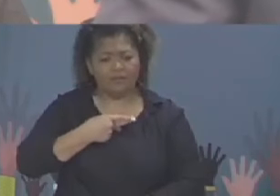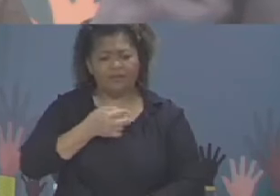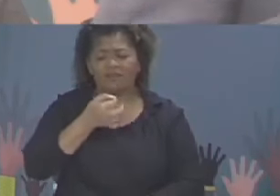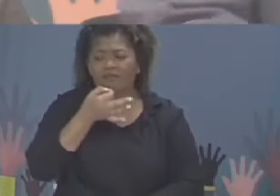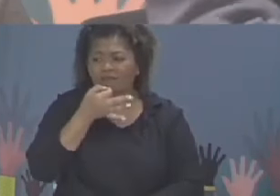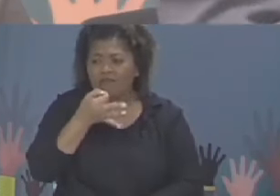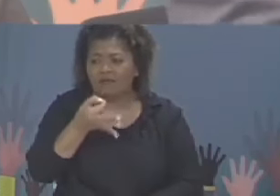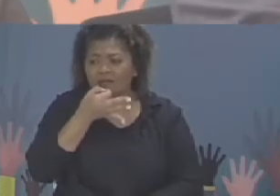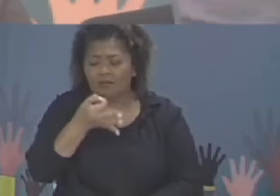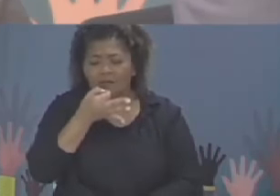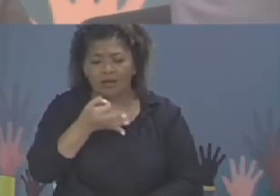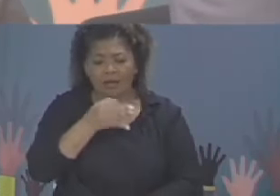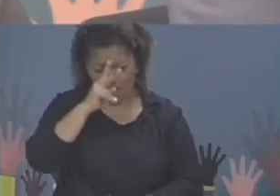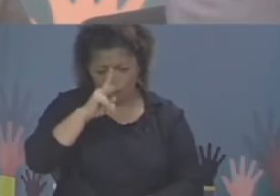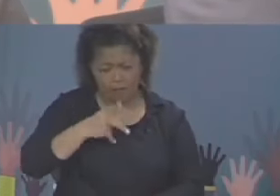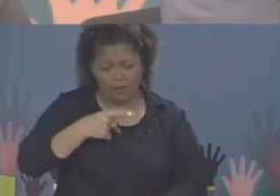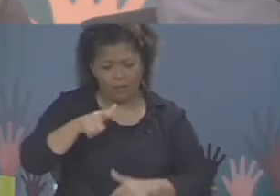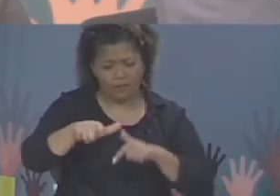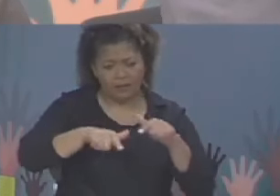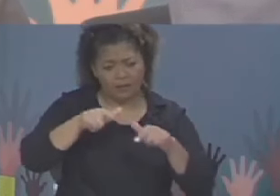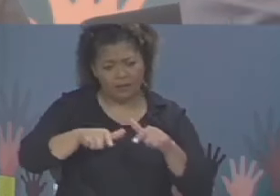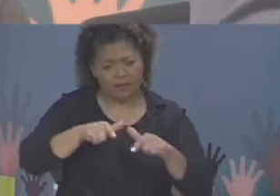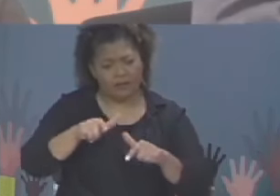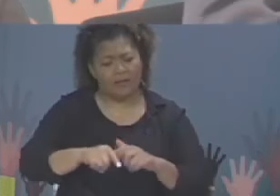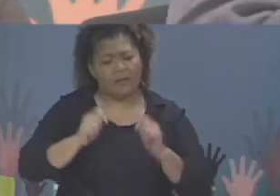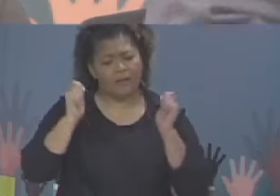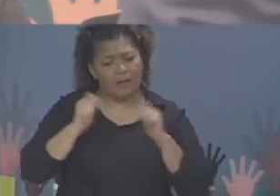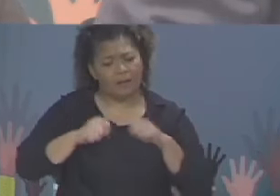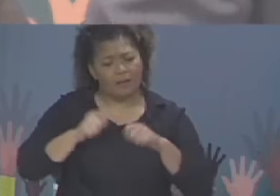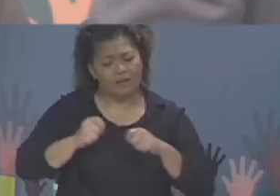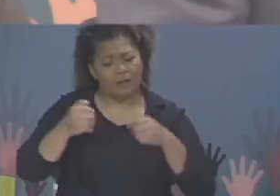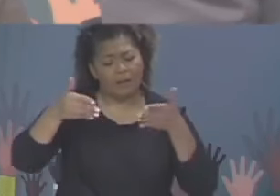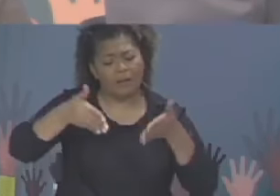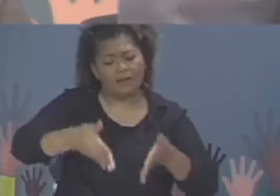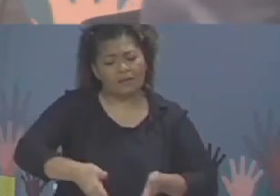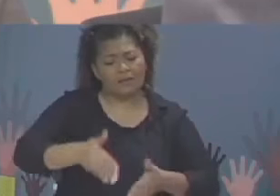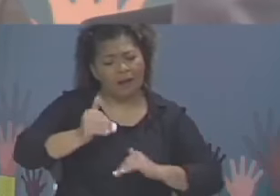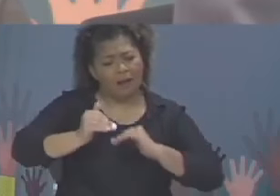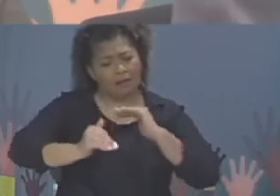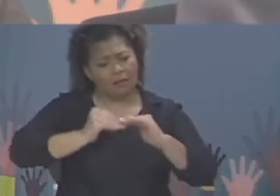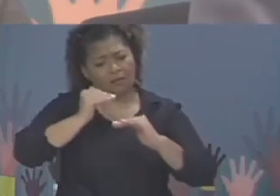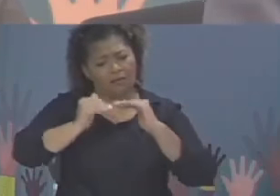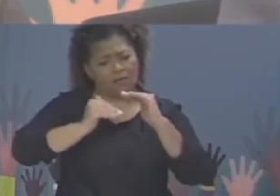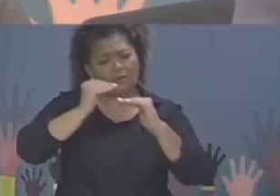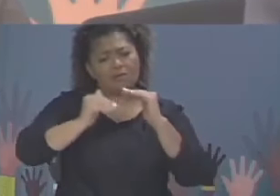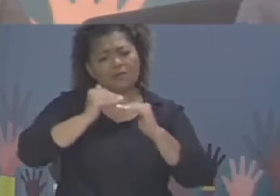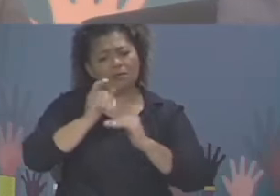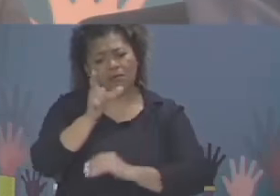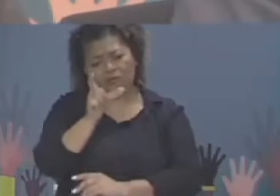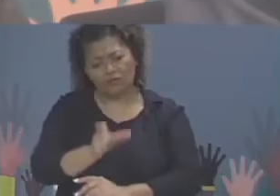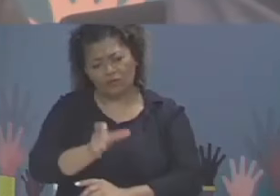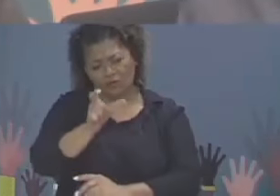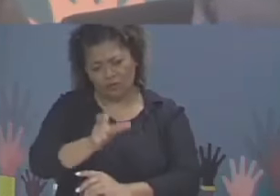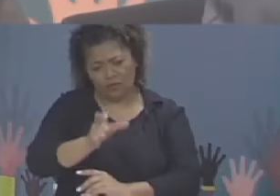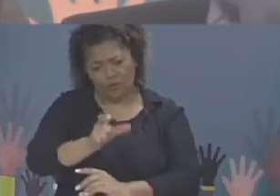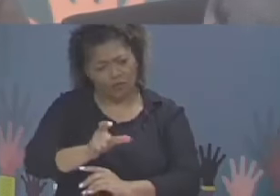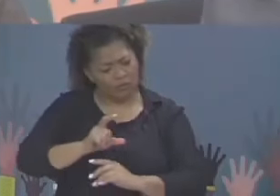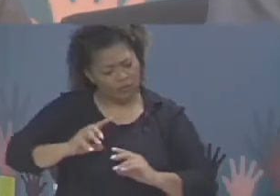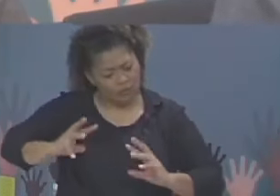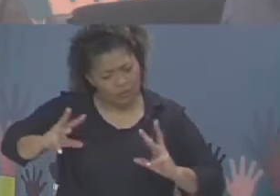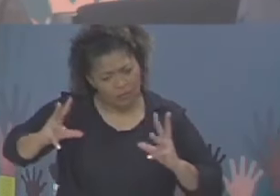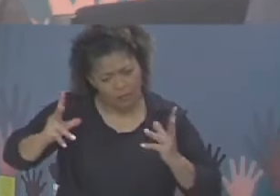pela politização desse debate com a categoria, para que ela participe da construção de modo perene, não somente sazonal nos